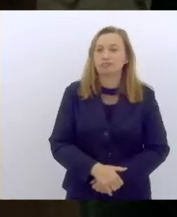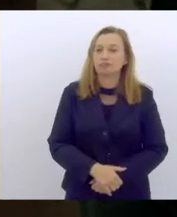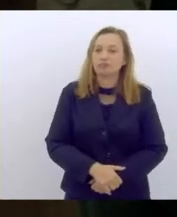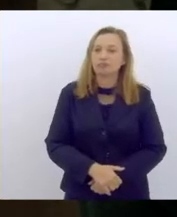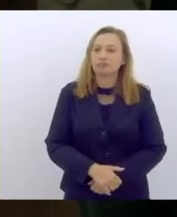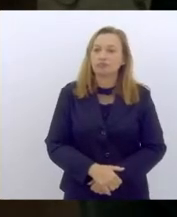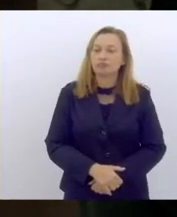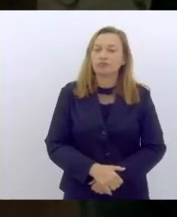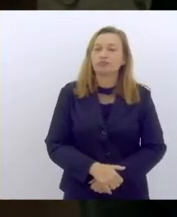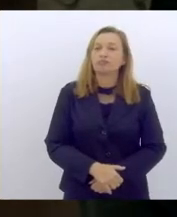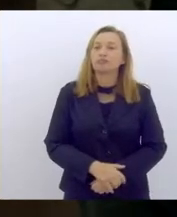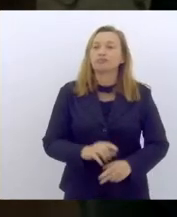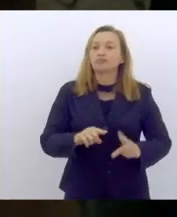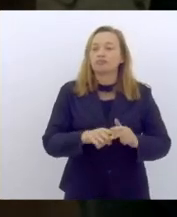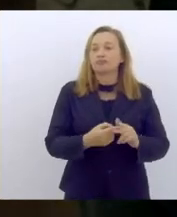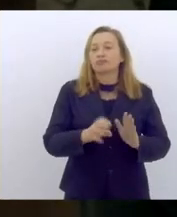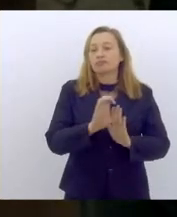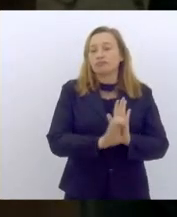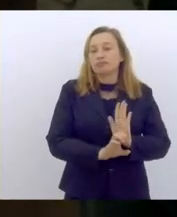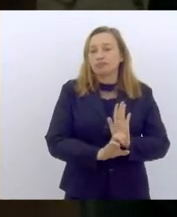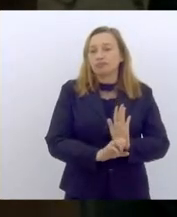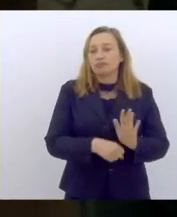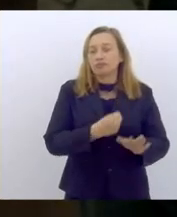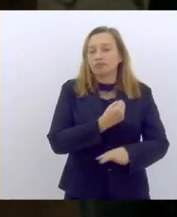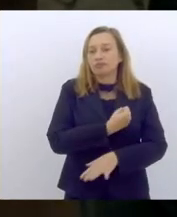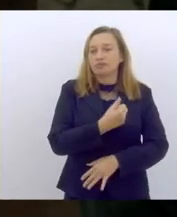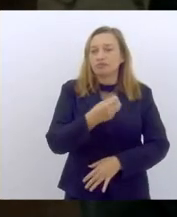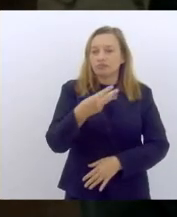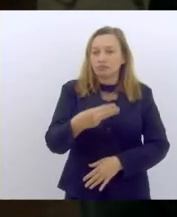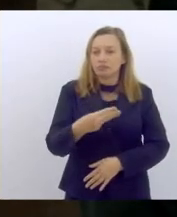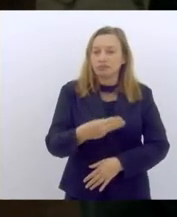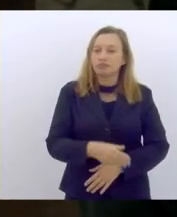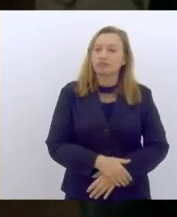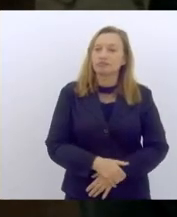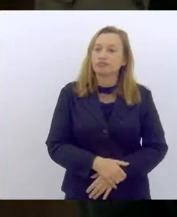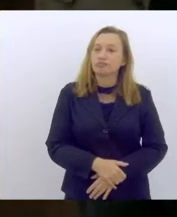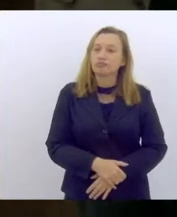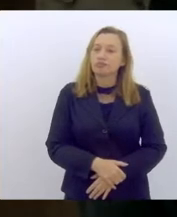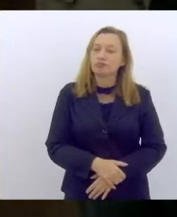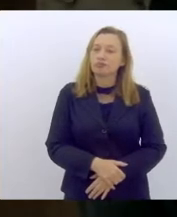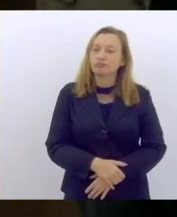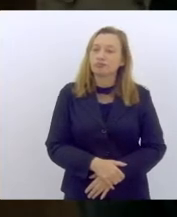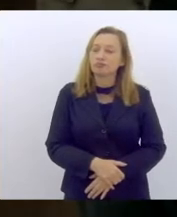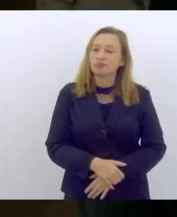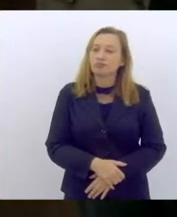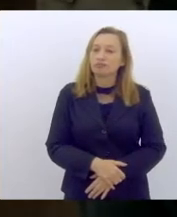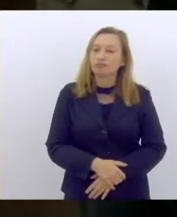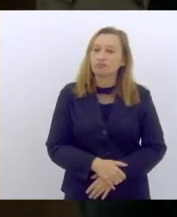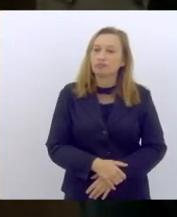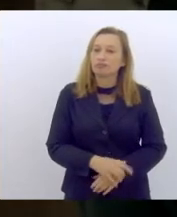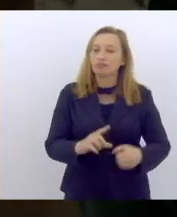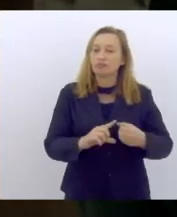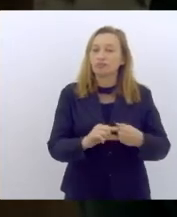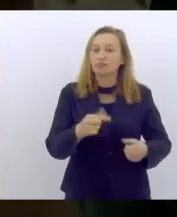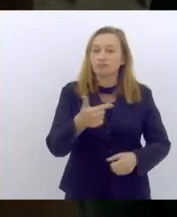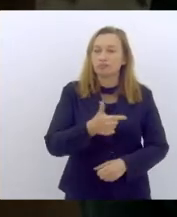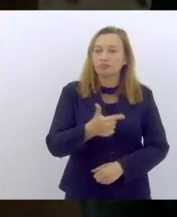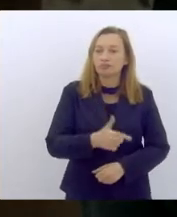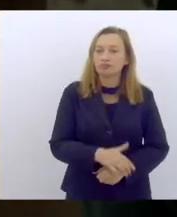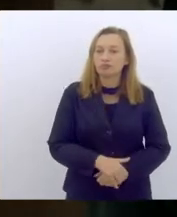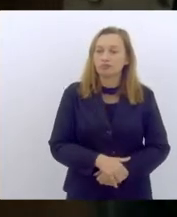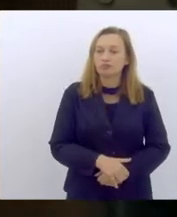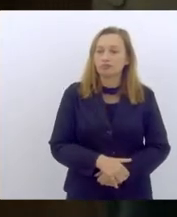a emenda modificativa número de 3 de respeito ao artigo segundo